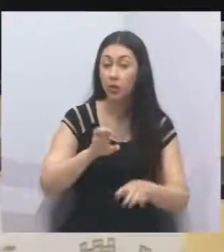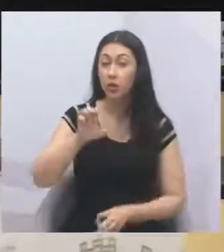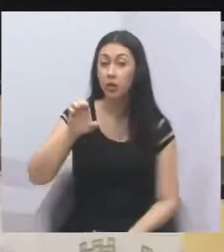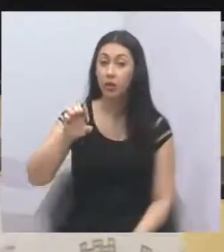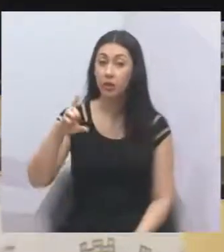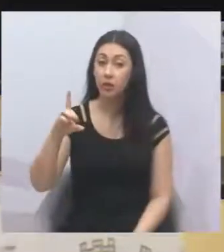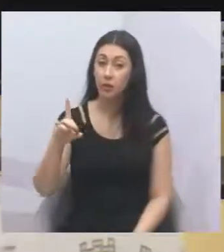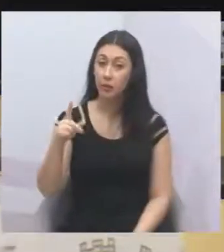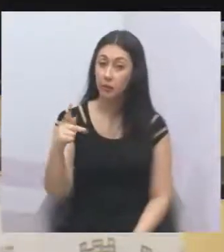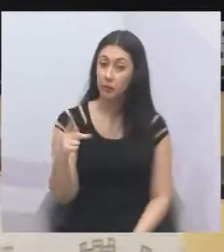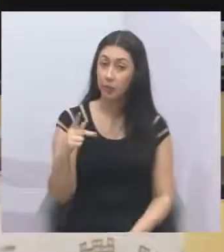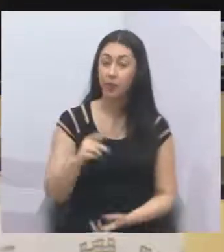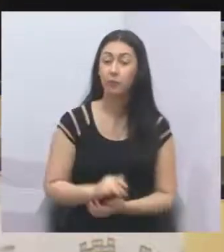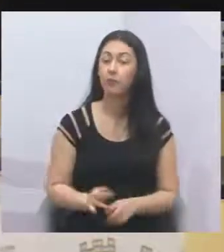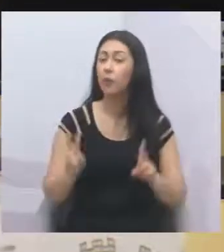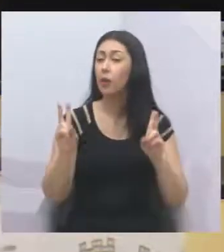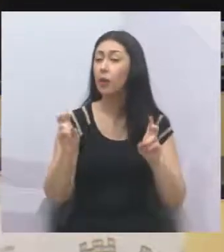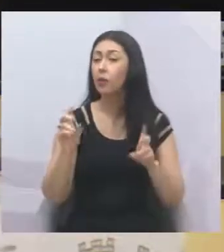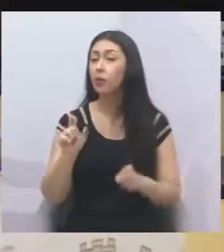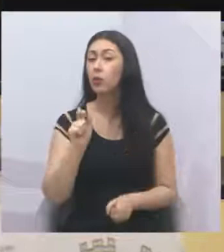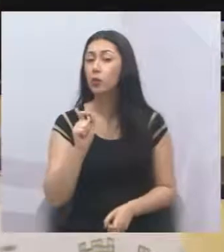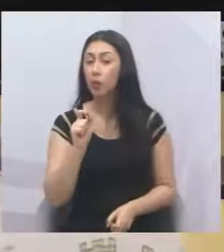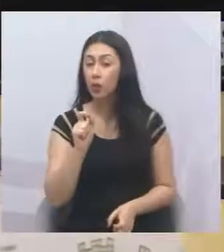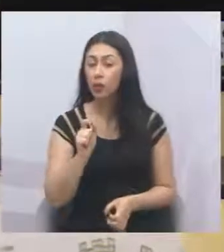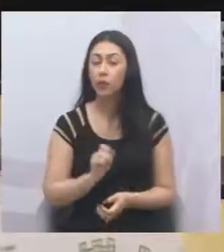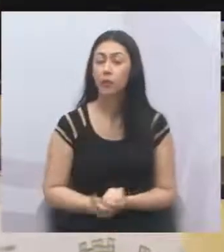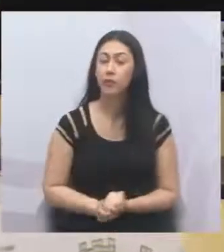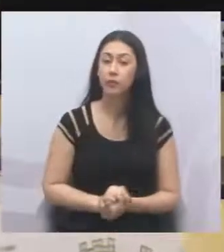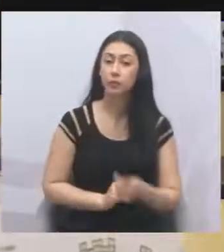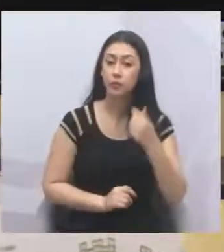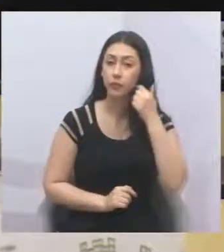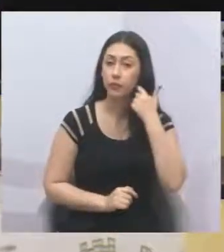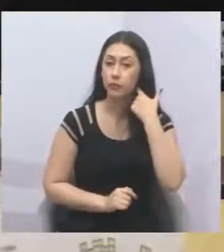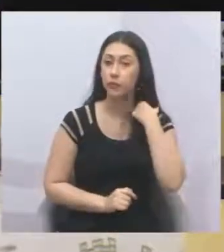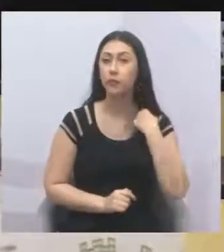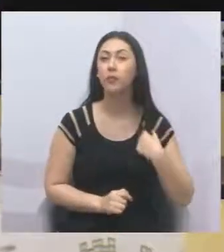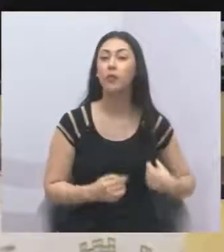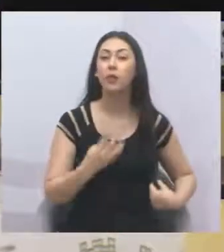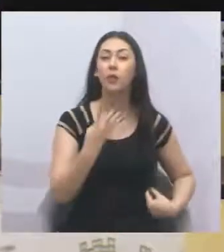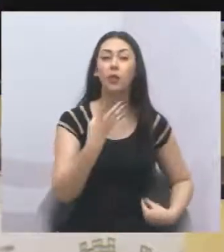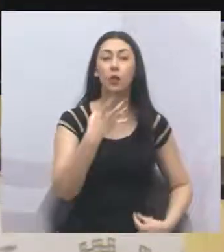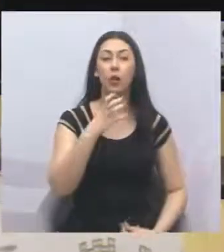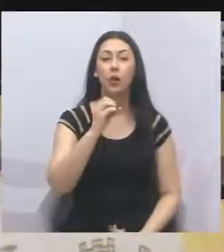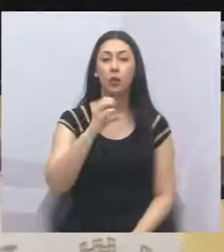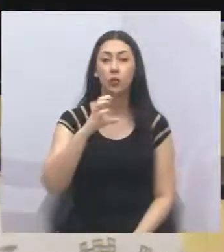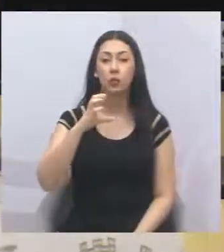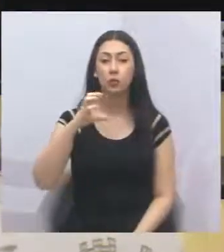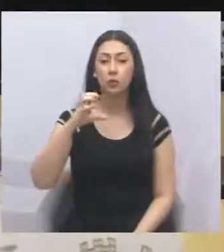EDP referente à substituição de